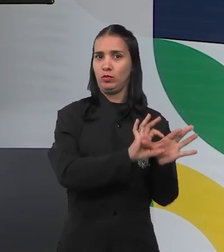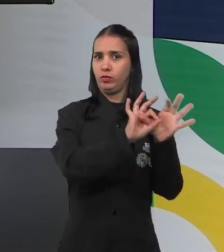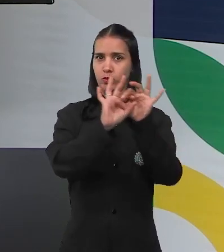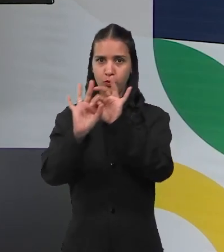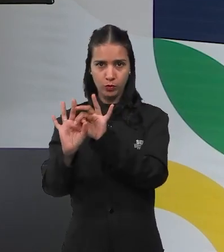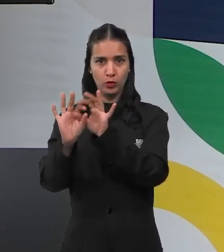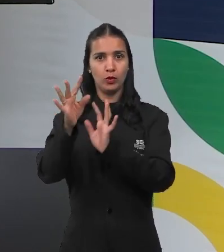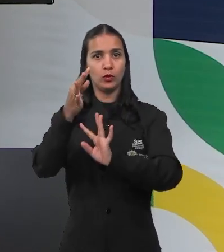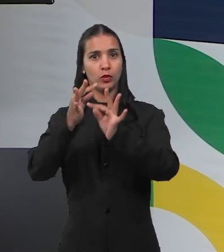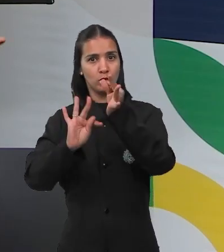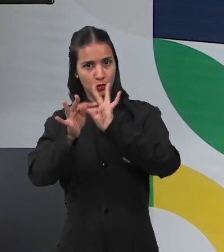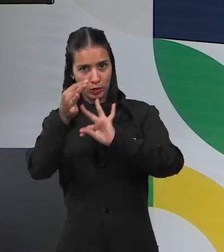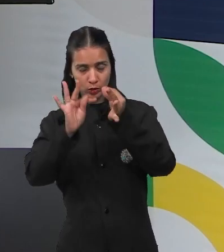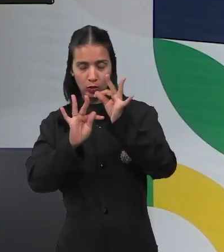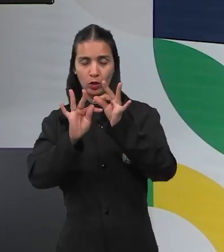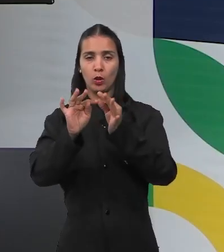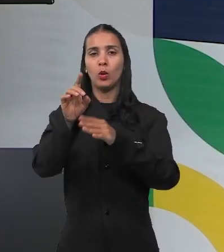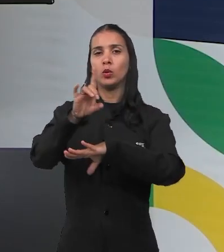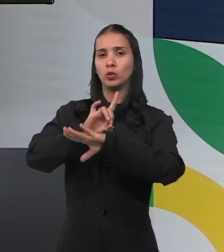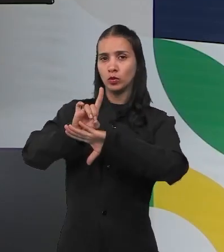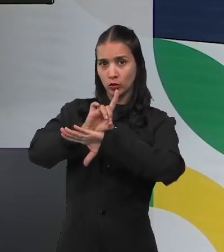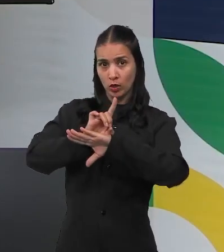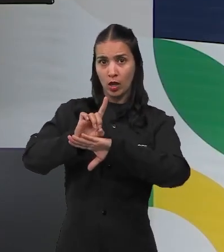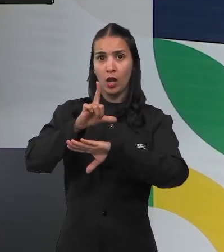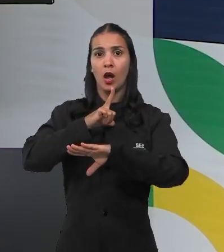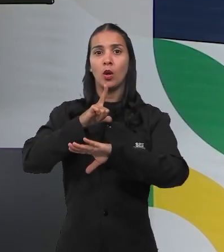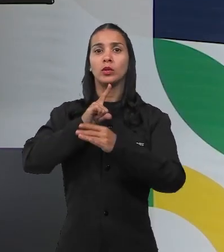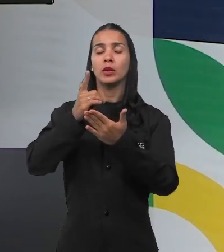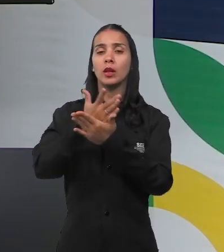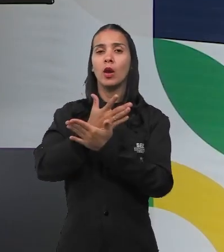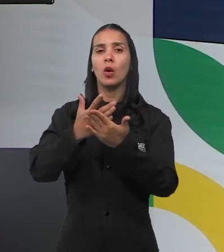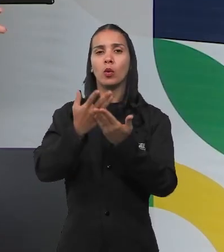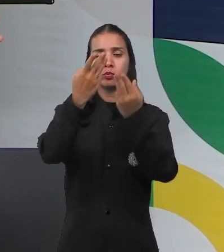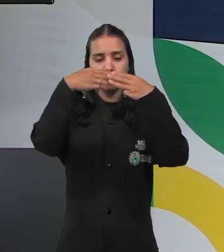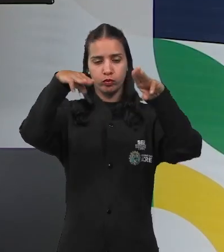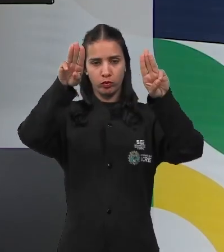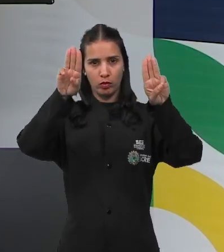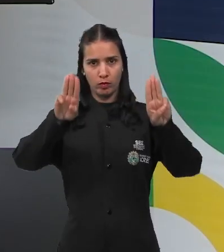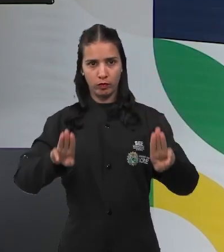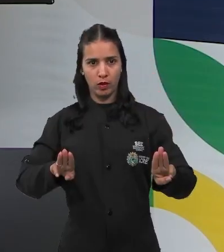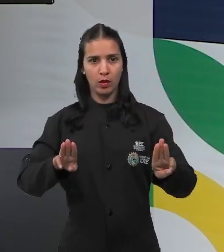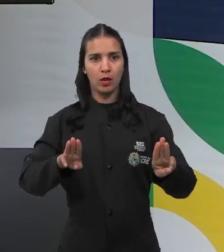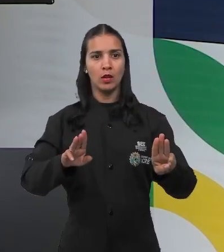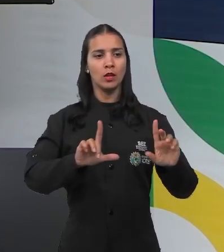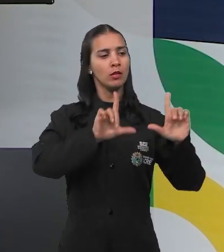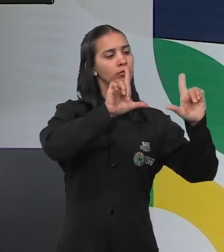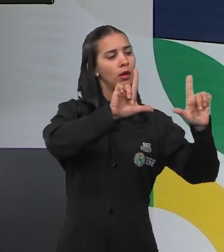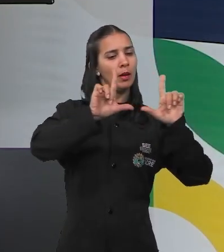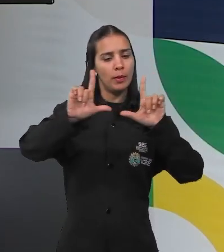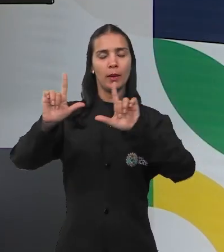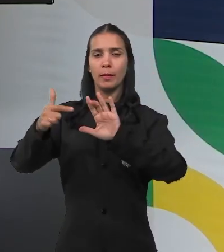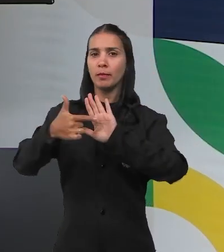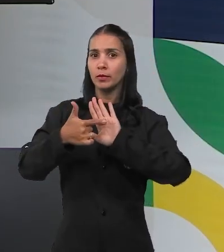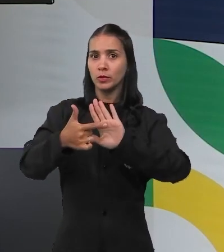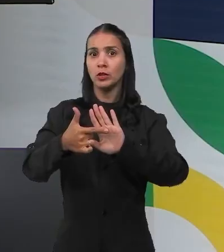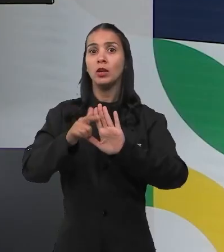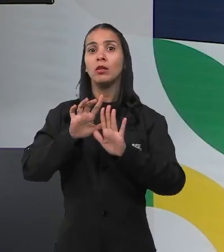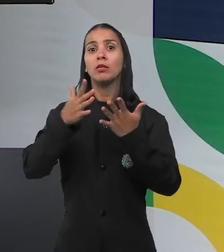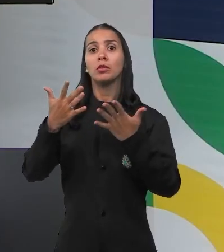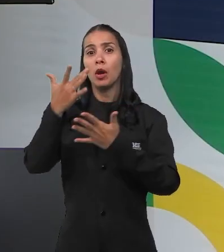aquelas exposições de obras de arte em que o público ele interage, né, ele tem uma